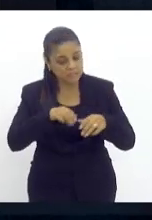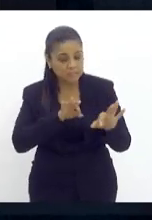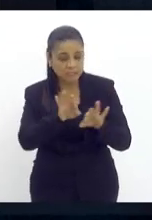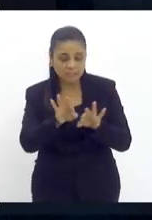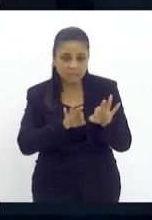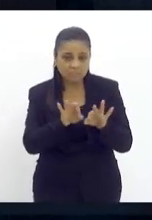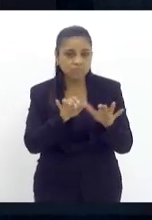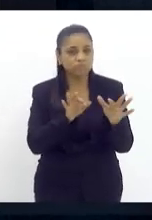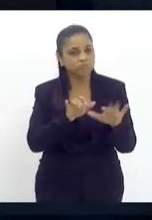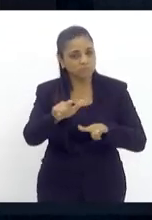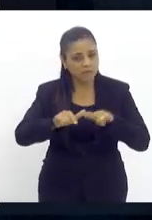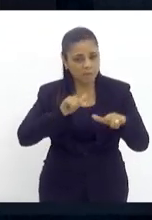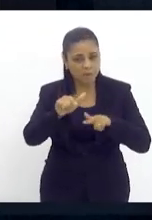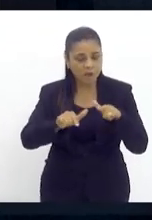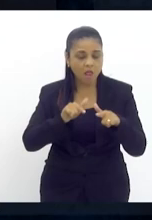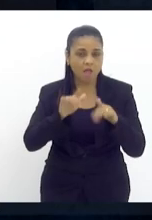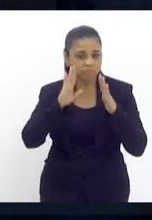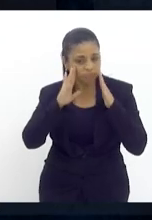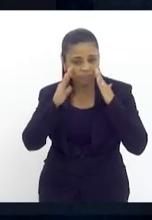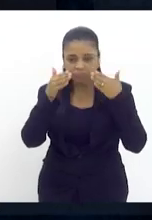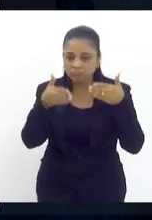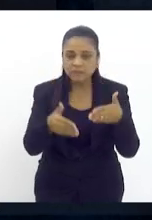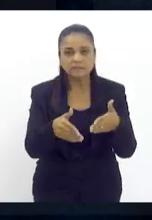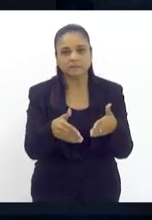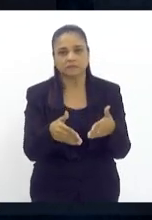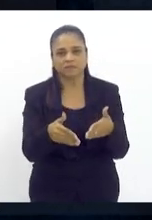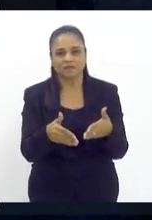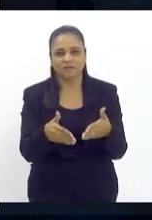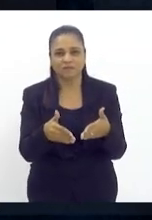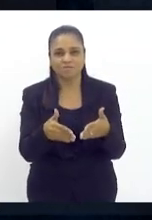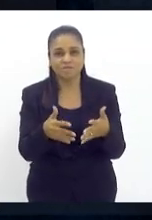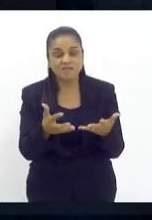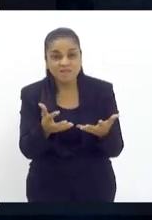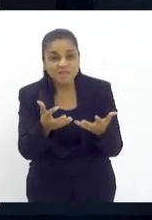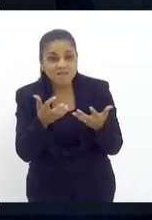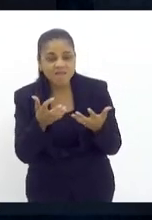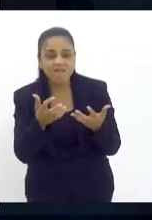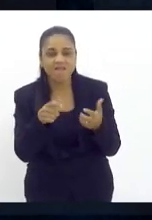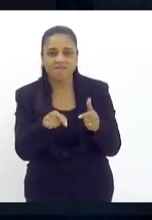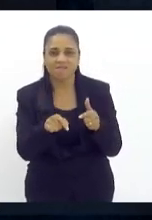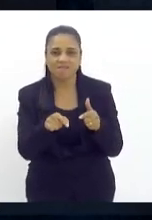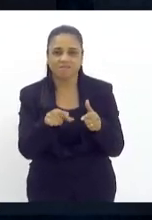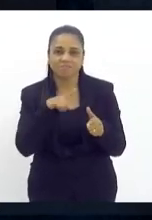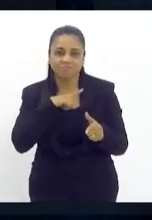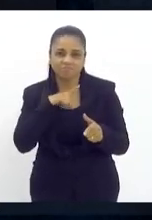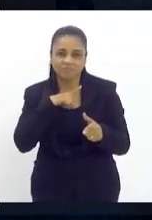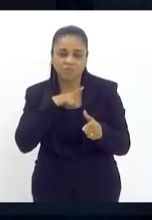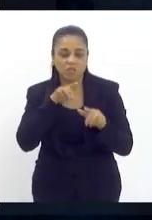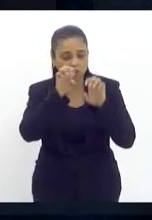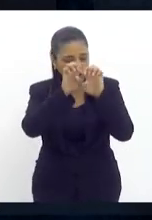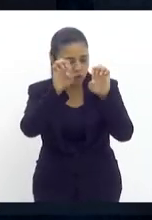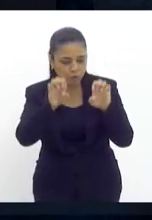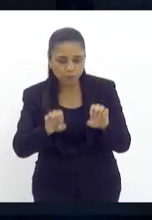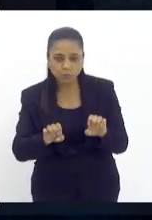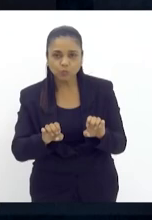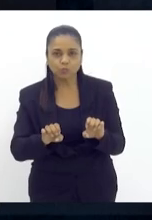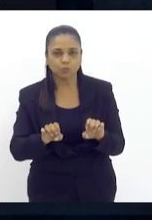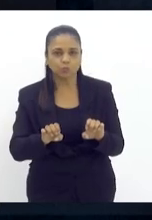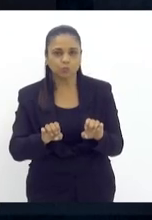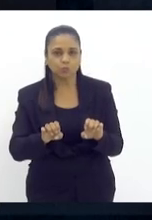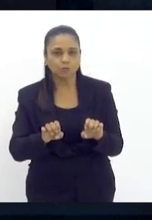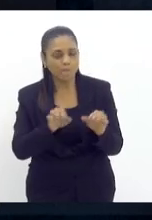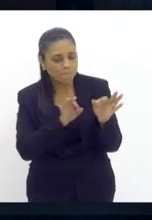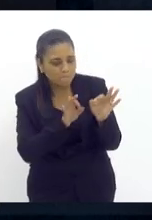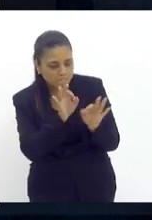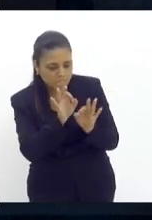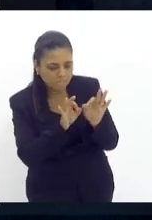forma intencional. É preciso querer. É preciso ter uma estrutura, é preciso ter um